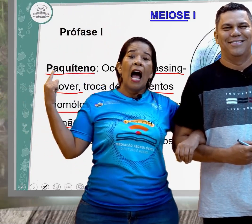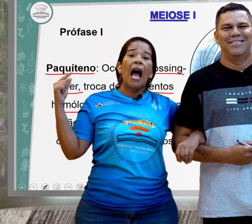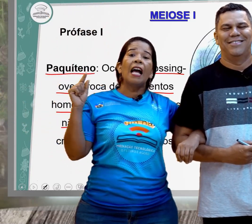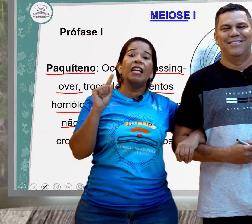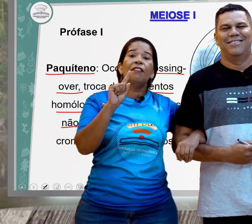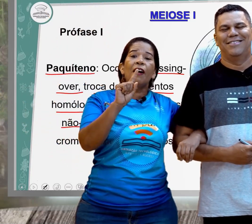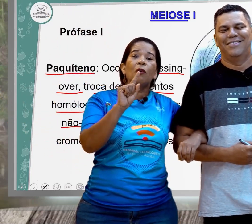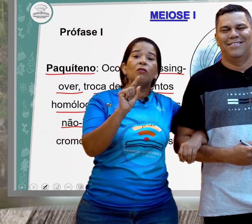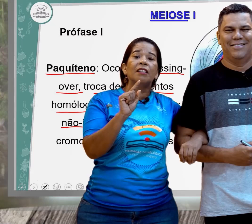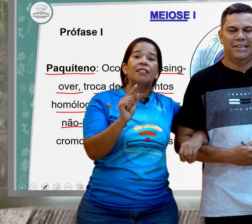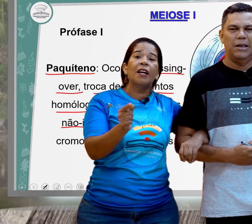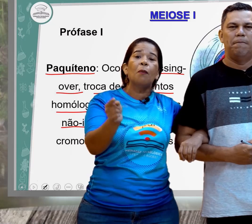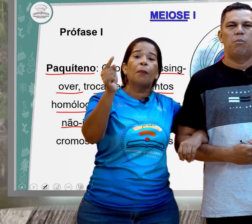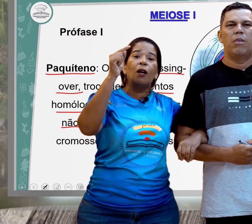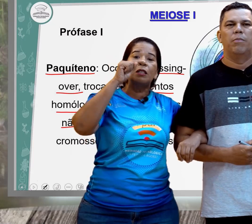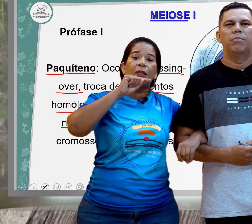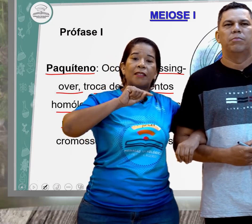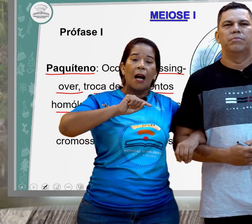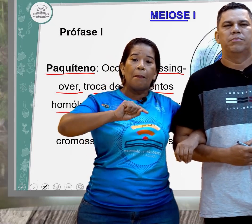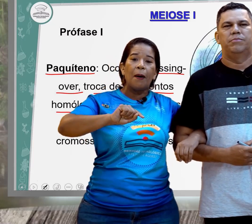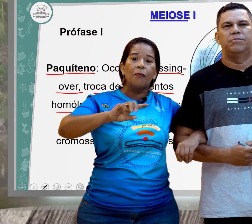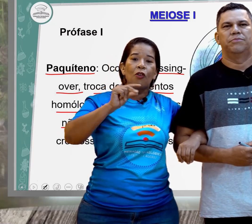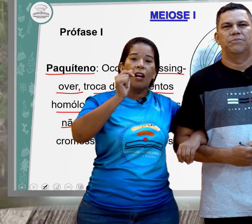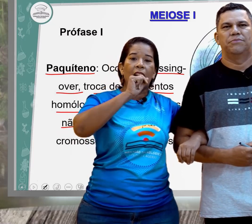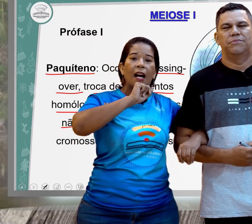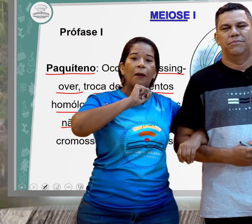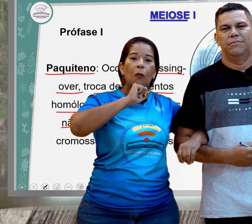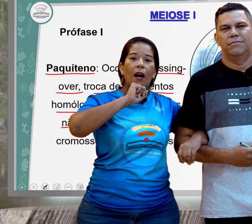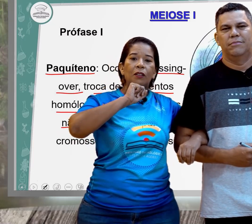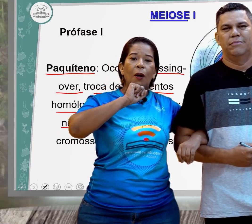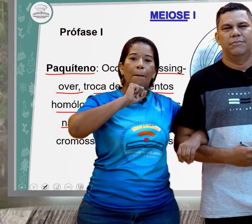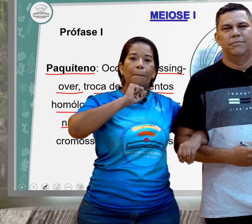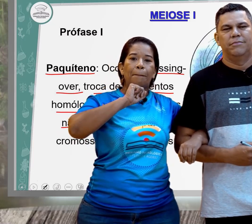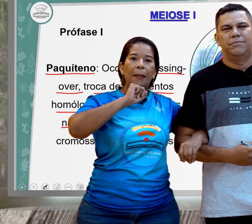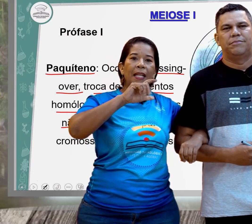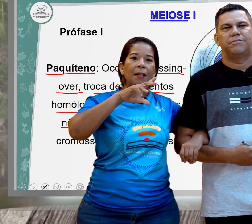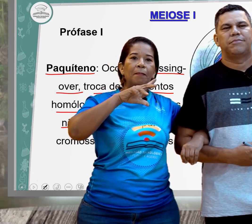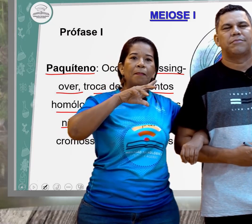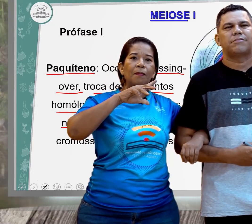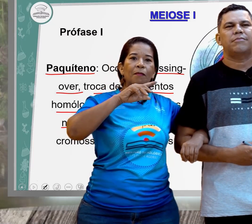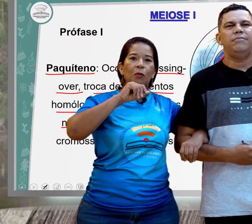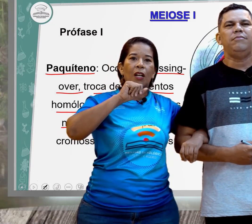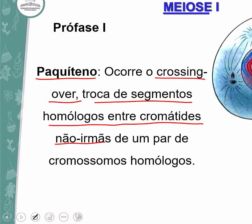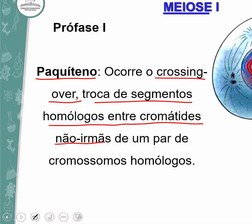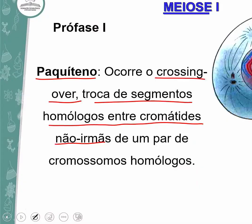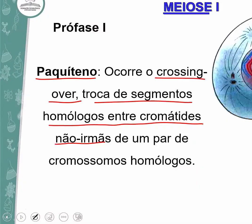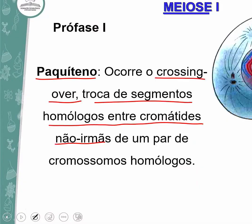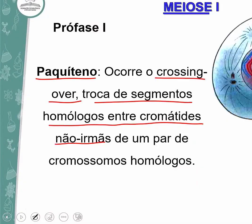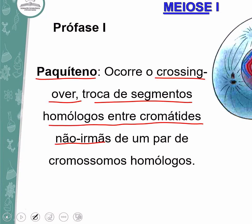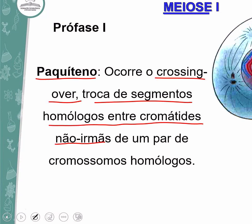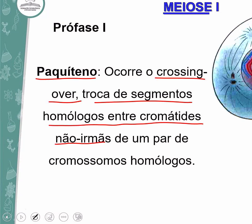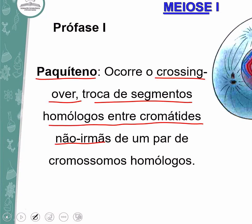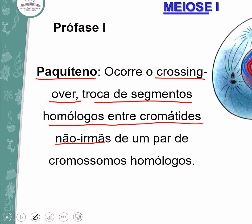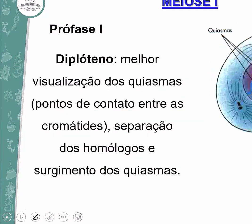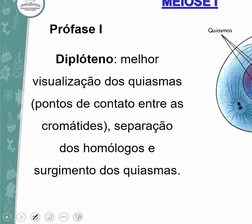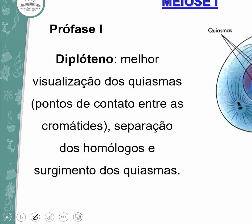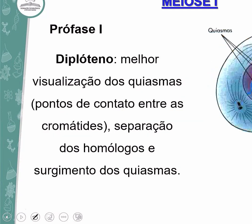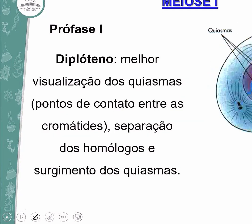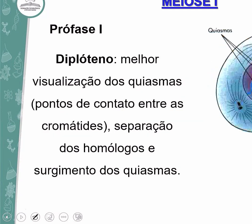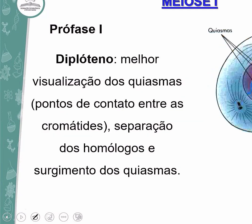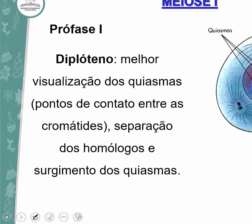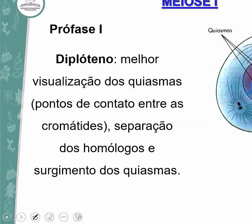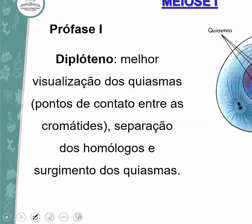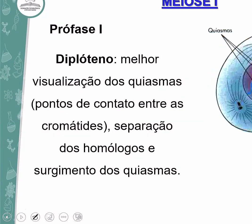paquítono. Aí vai acontecer a próxima etapa, joga lá no quadro, plim, muda lá, prof. Aí,